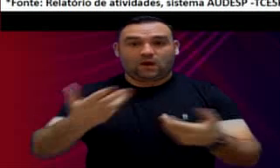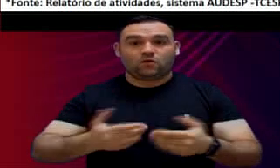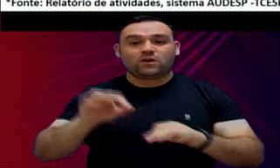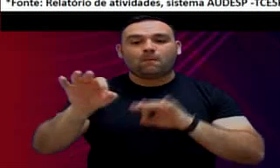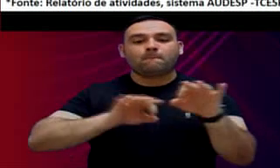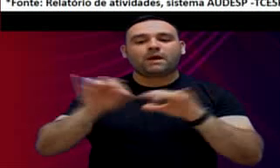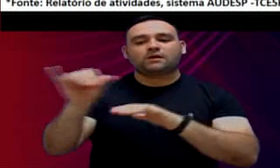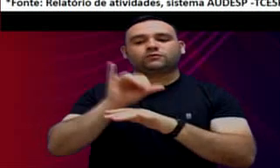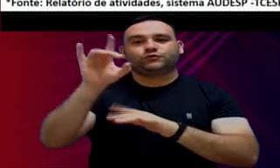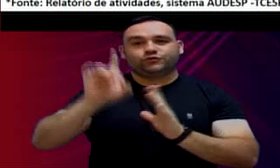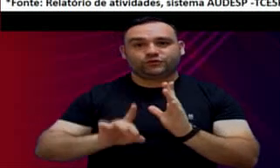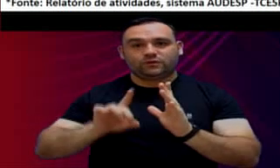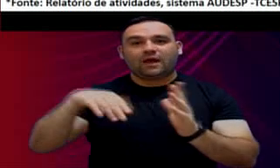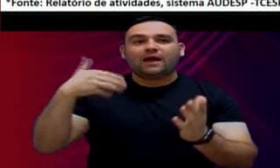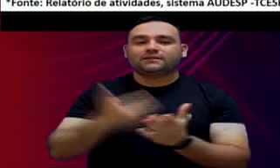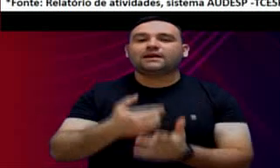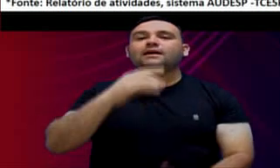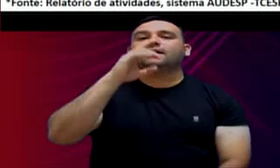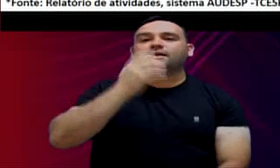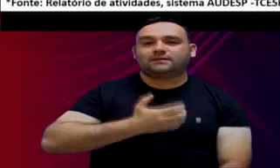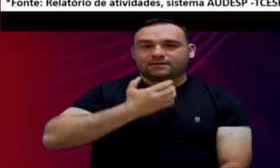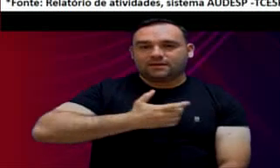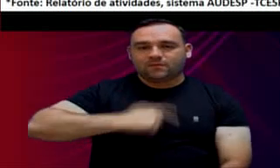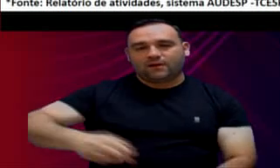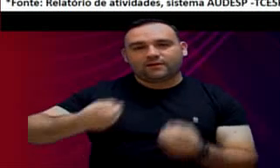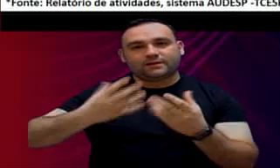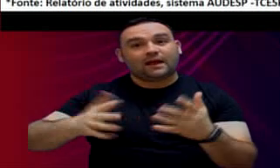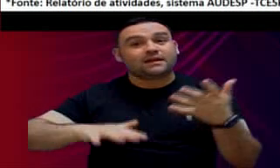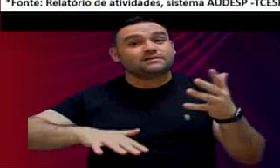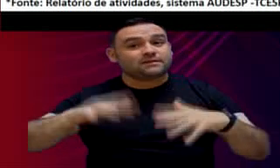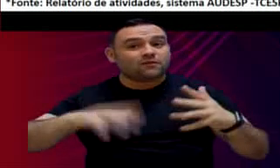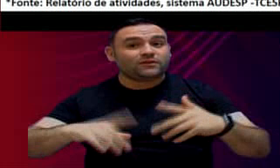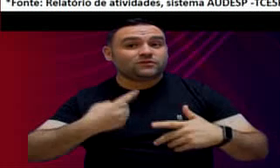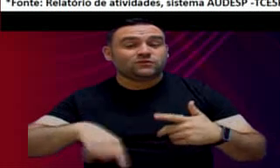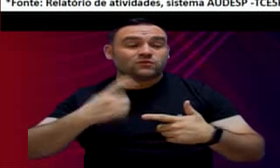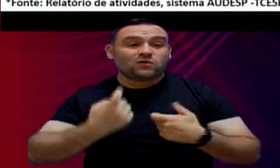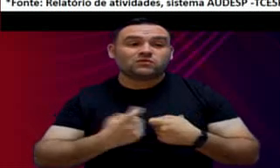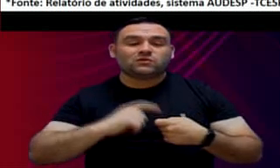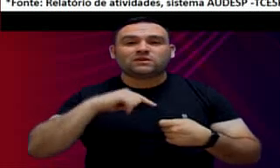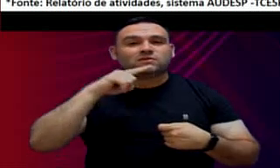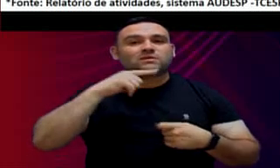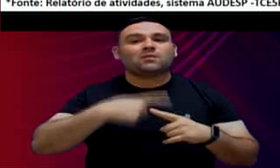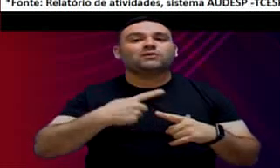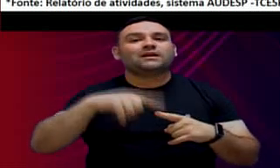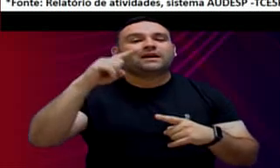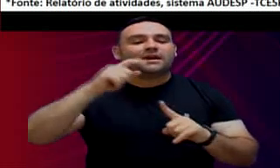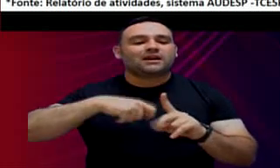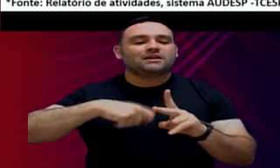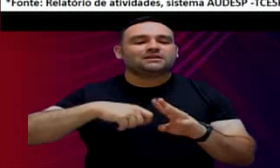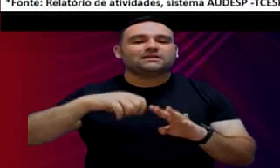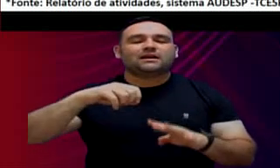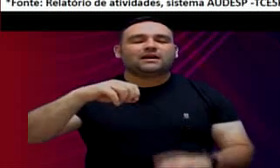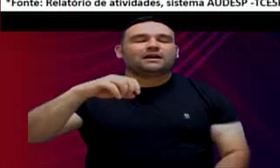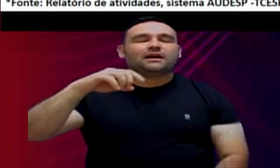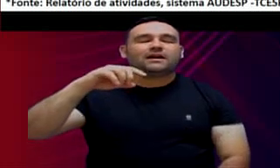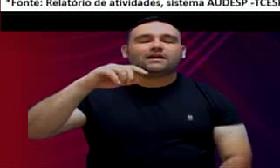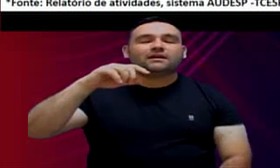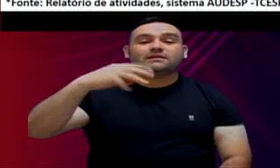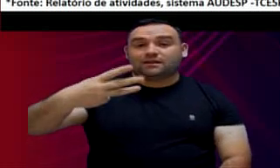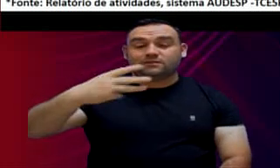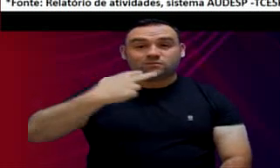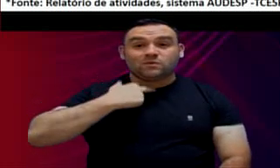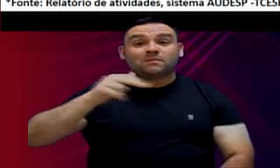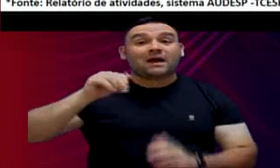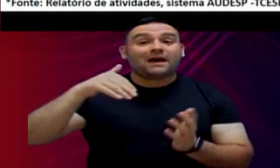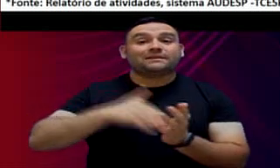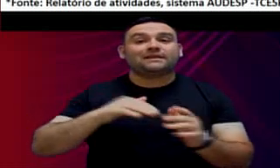então até até dezembro eu devo entregar talvez a gente não consiga voltar por conta da novena Mas a intenção é que até setembro a gente